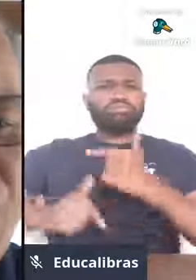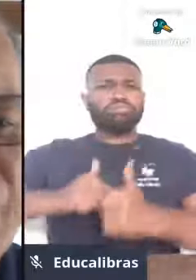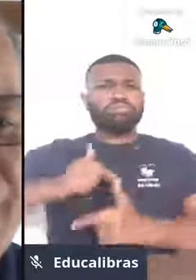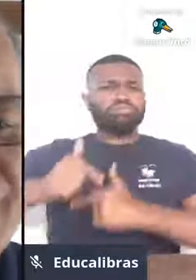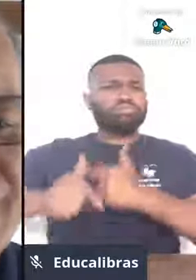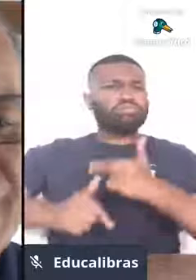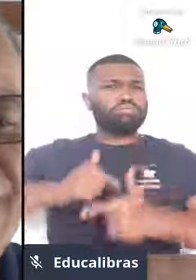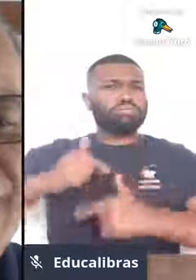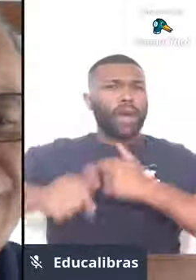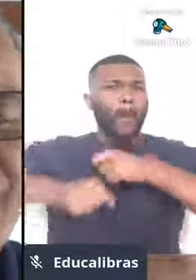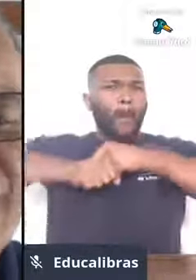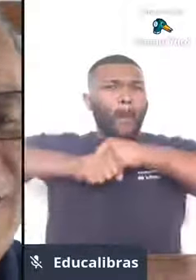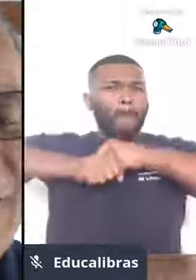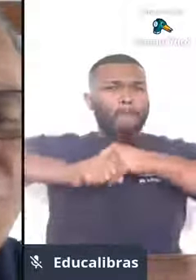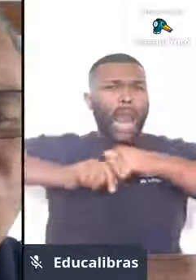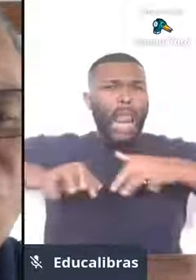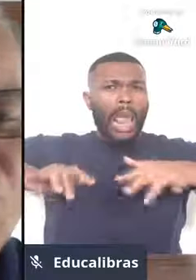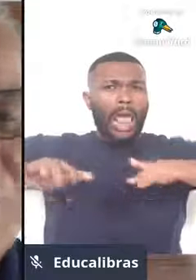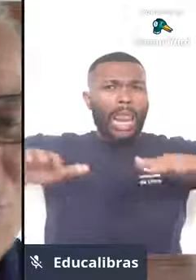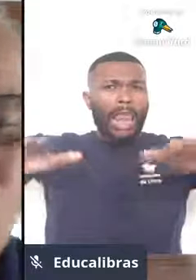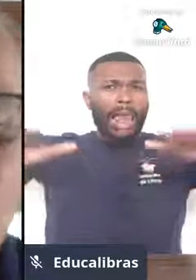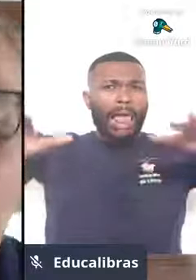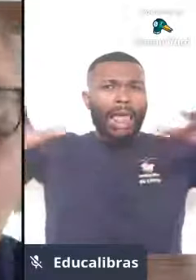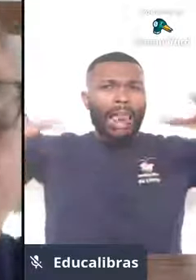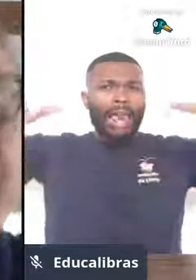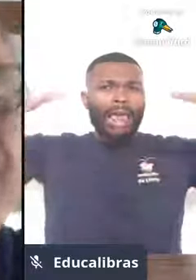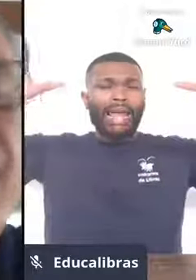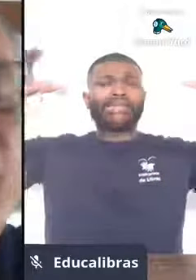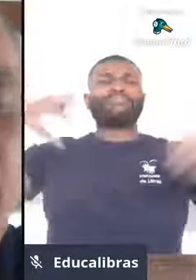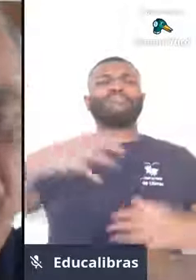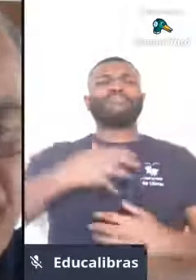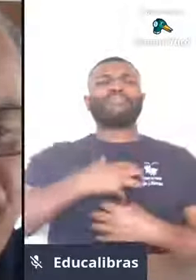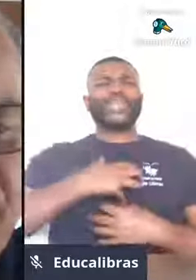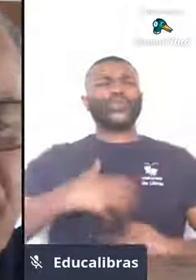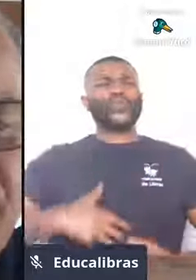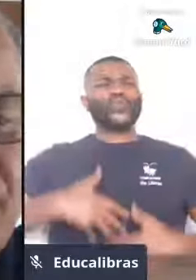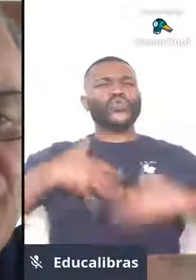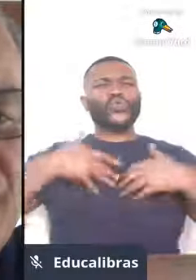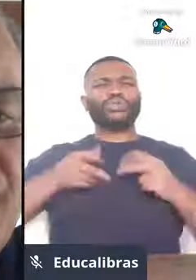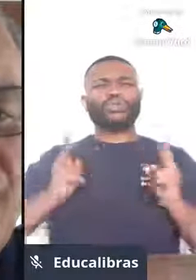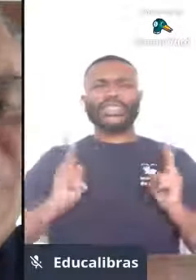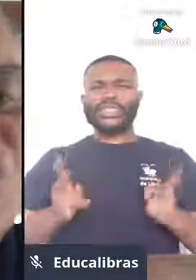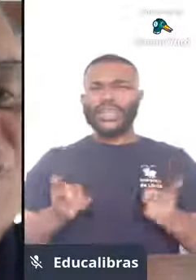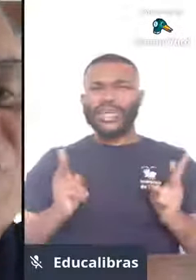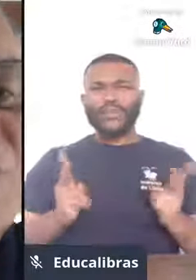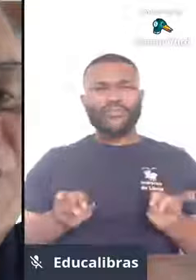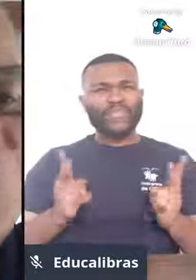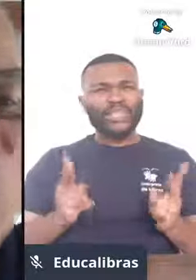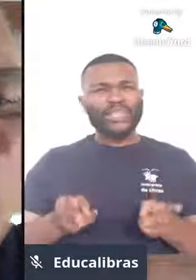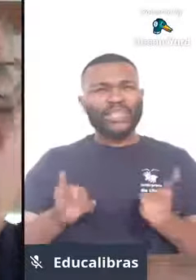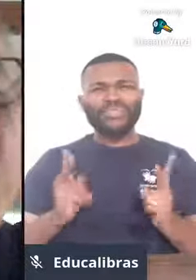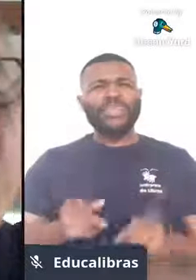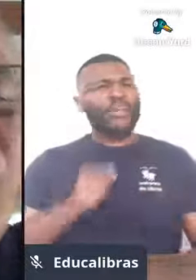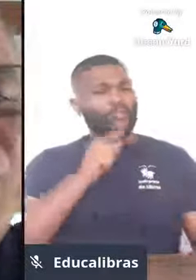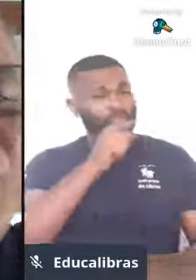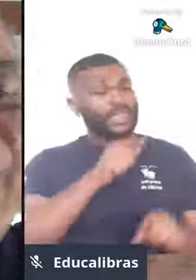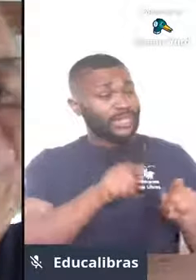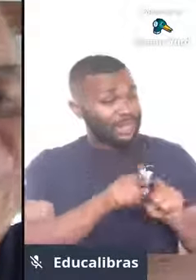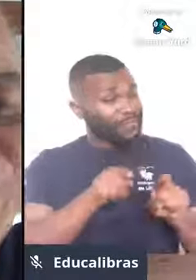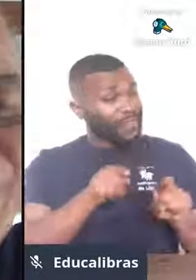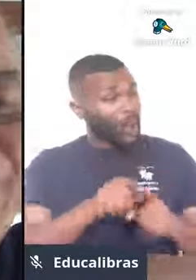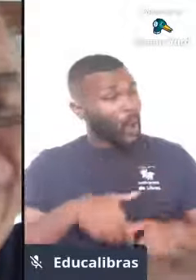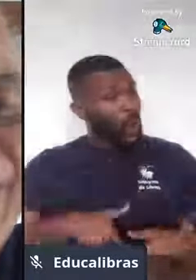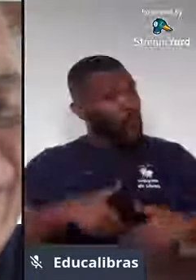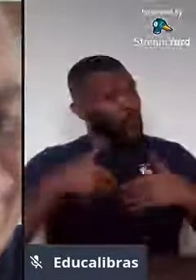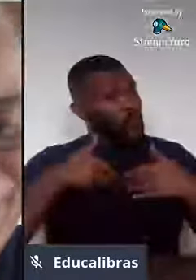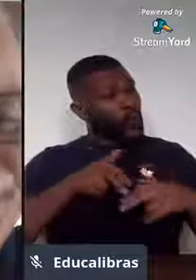energia na cidade, que isso nos enche de orgulho para sempre. E vai encher você de orgulho também pelo legado que